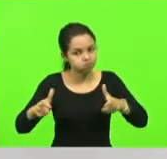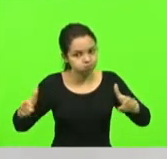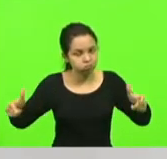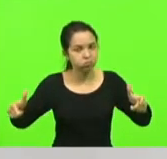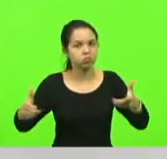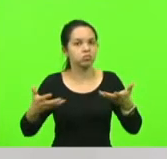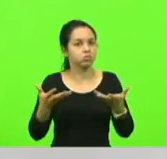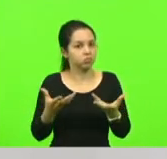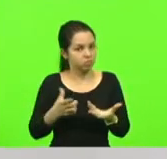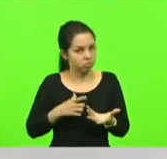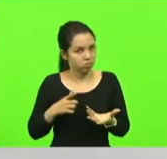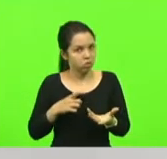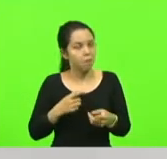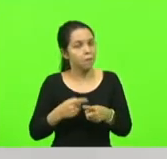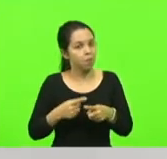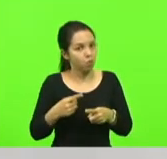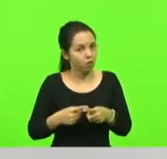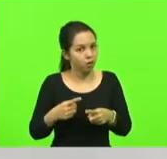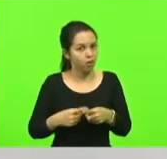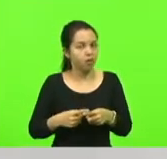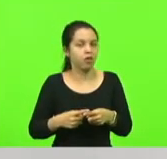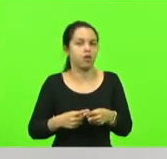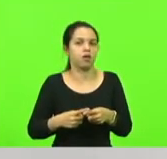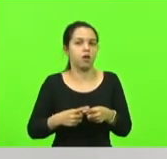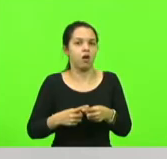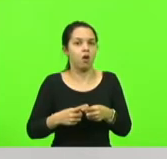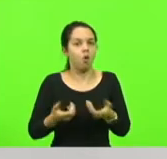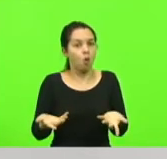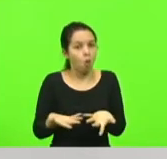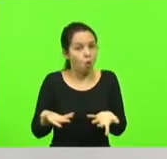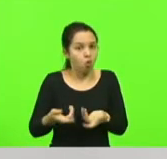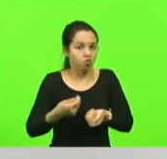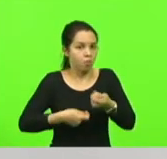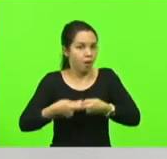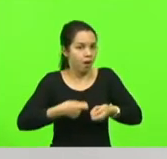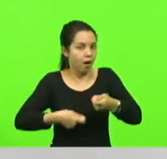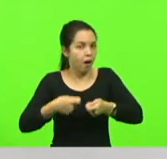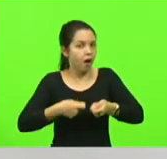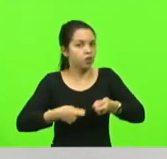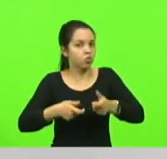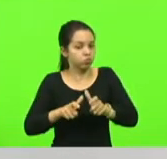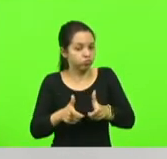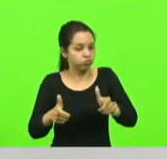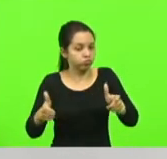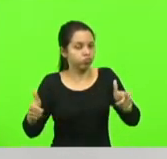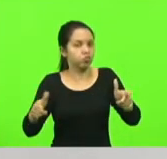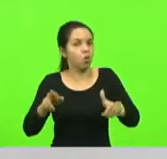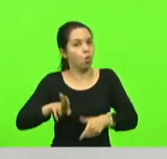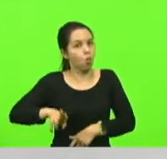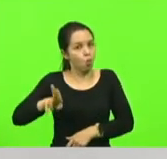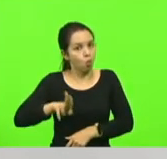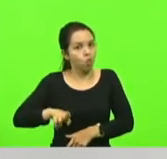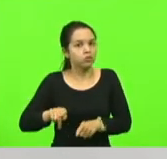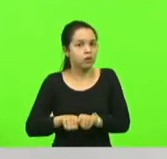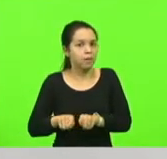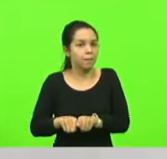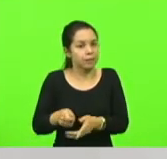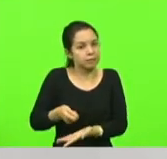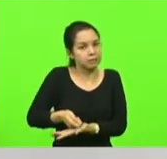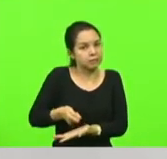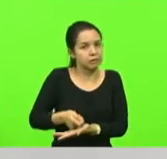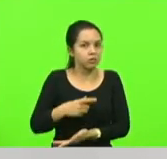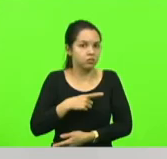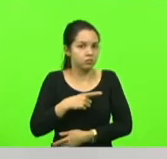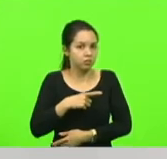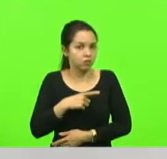exponencialmente devido ao fato de que o mercado consumidor vem se tornando cada vez mais exigente. Essas